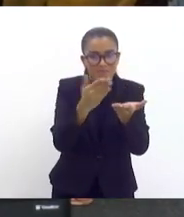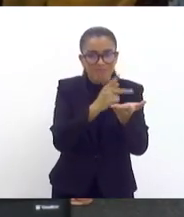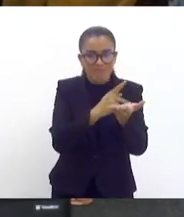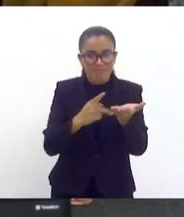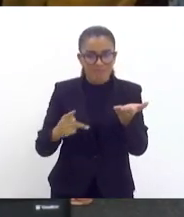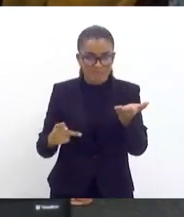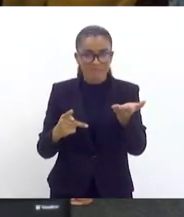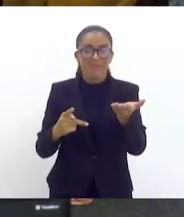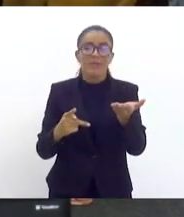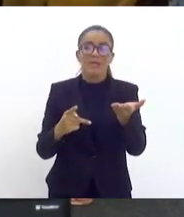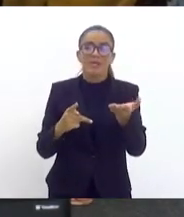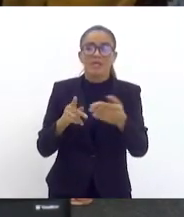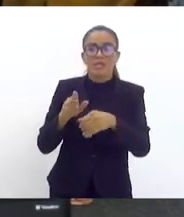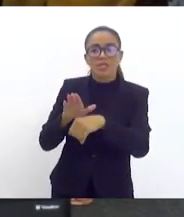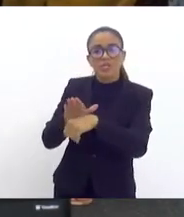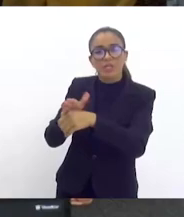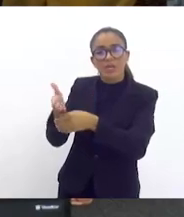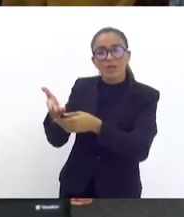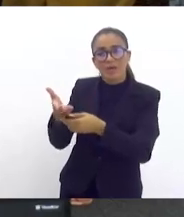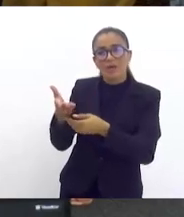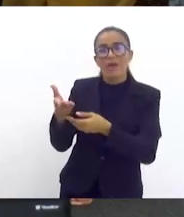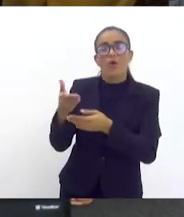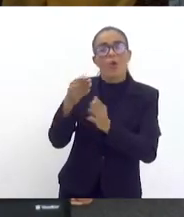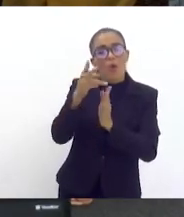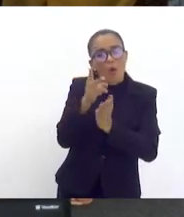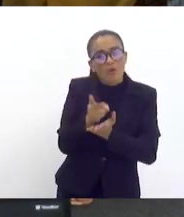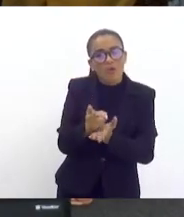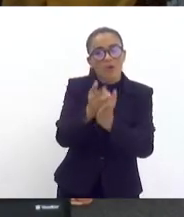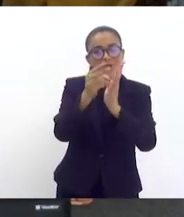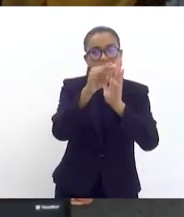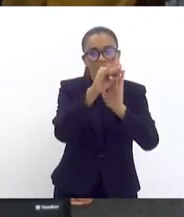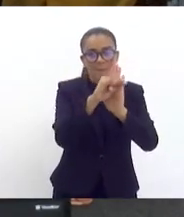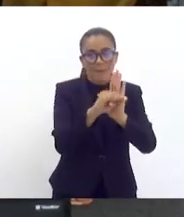que chamasse os trabalhos à ordem e